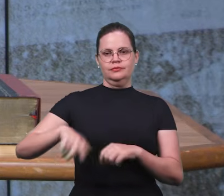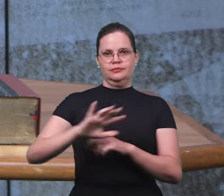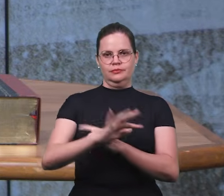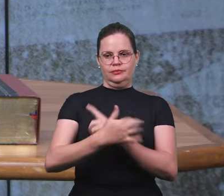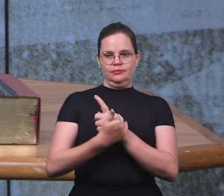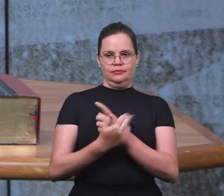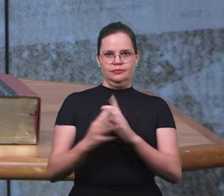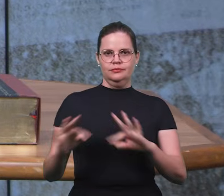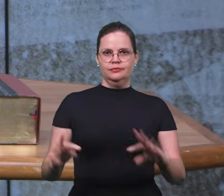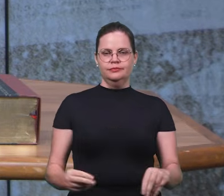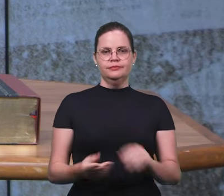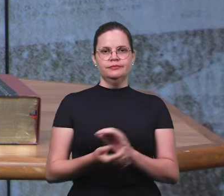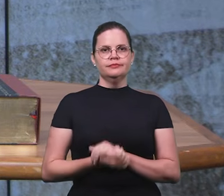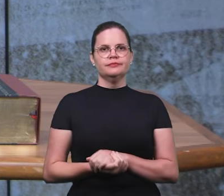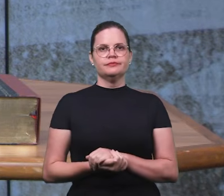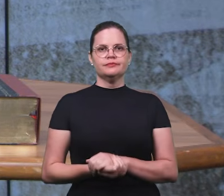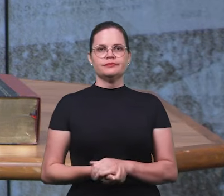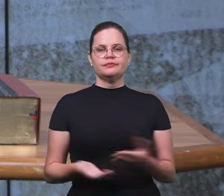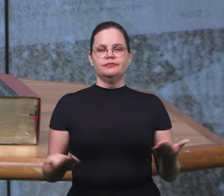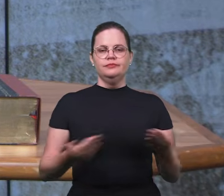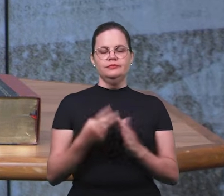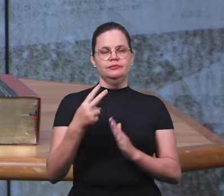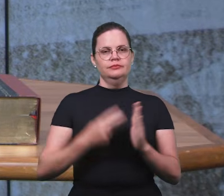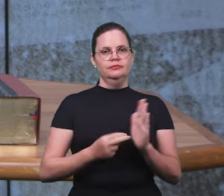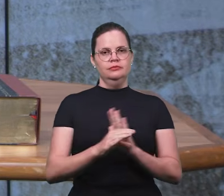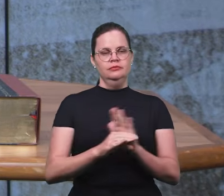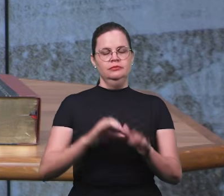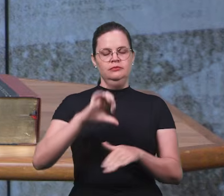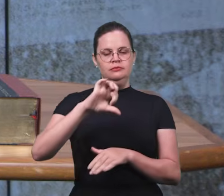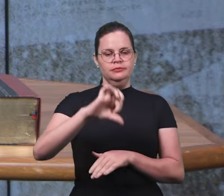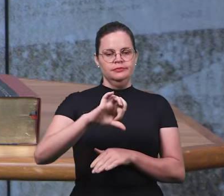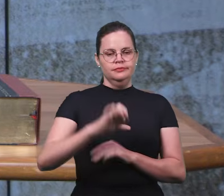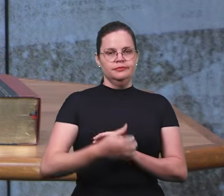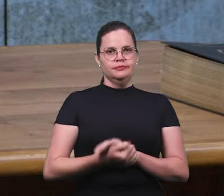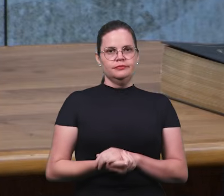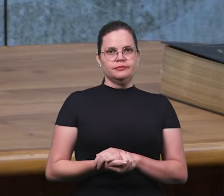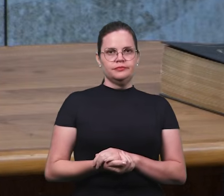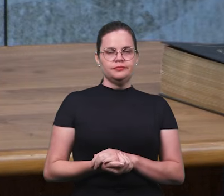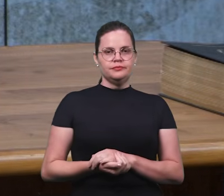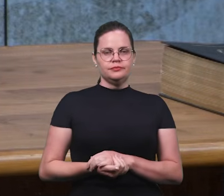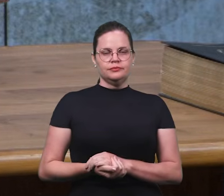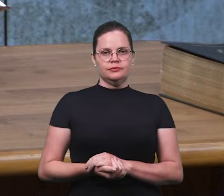hoje nós vamos ao capítulo 9 do livro de Esdras.